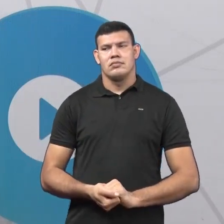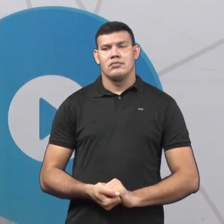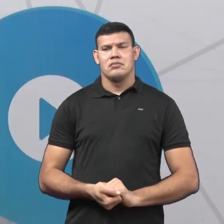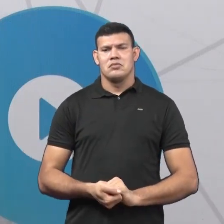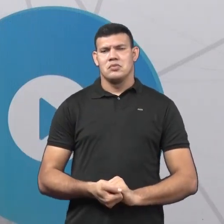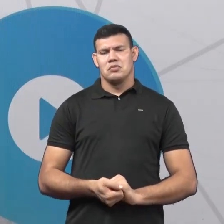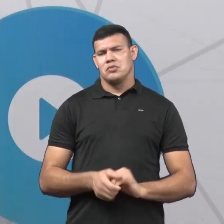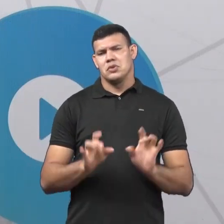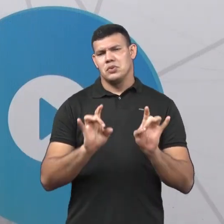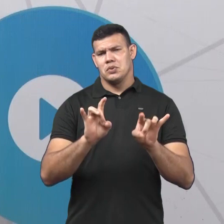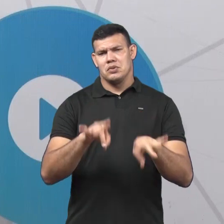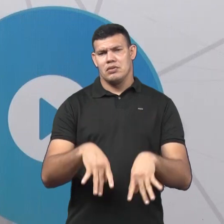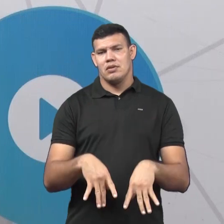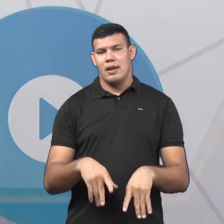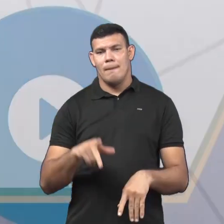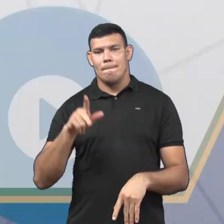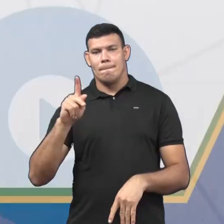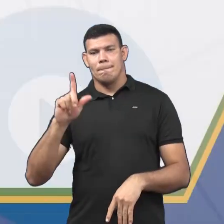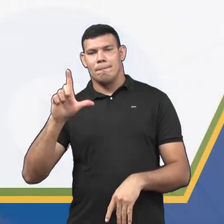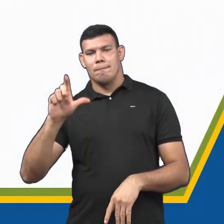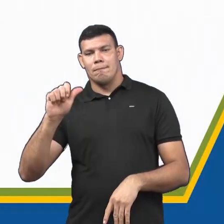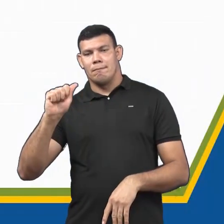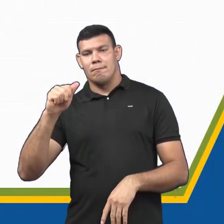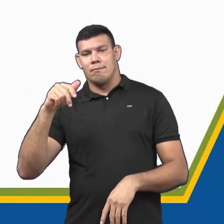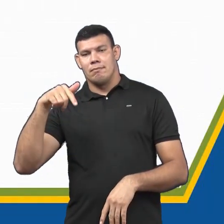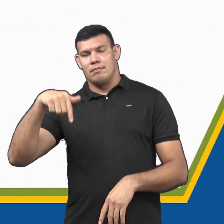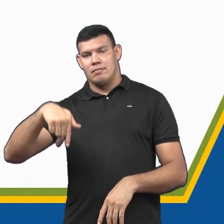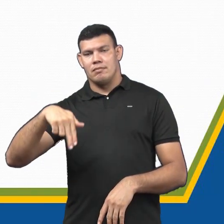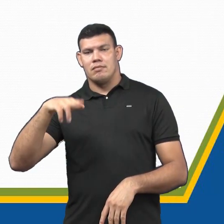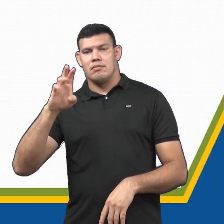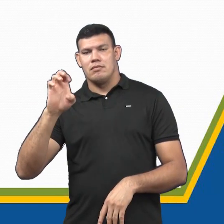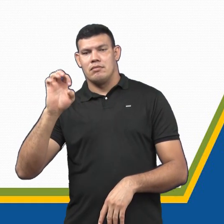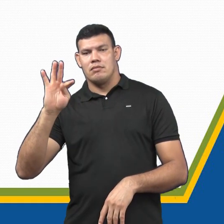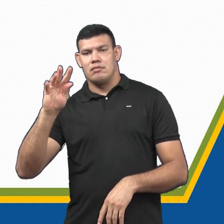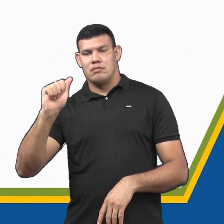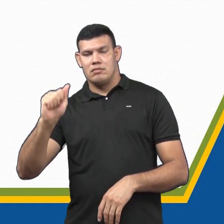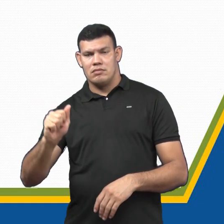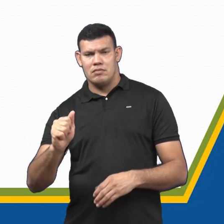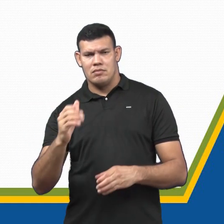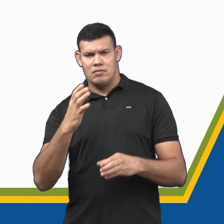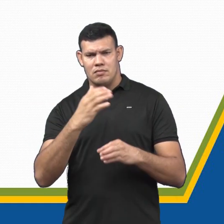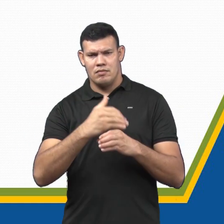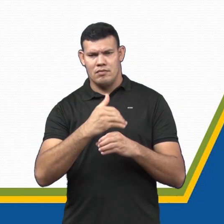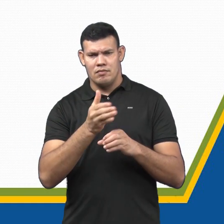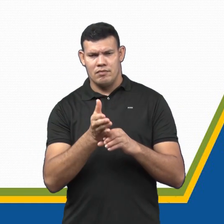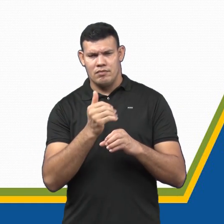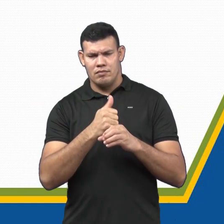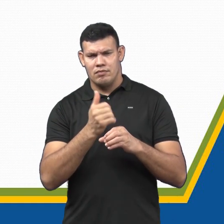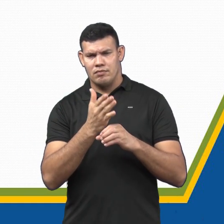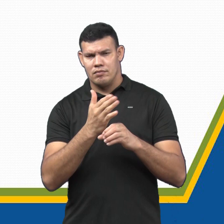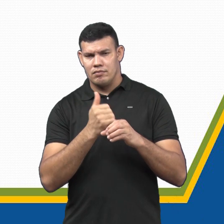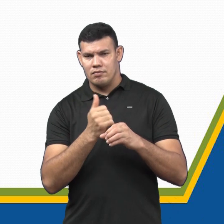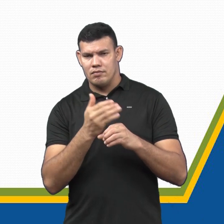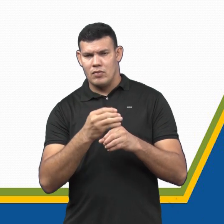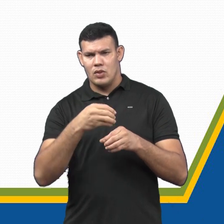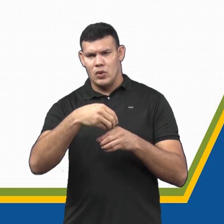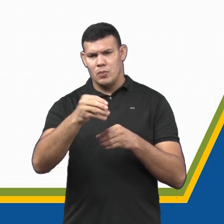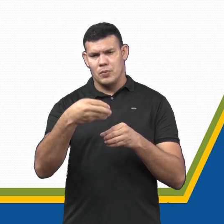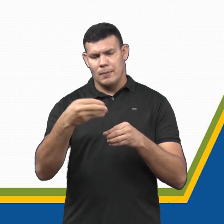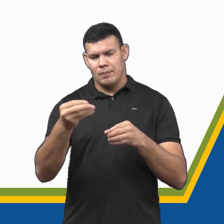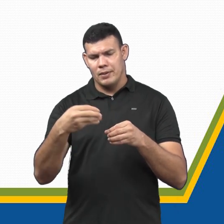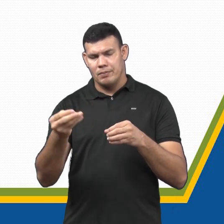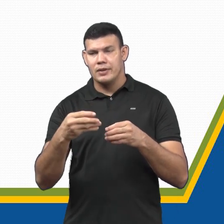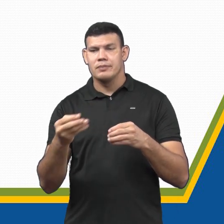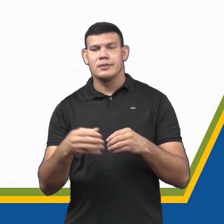E por último, nós temos as plaquetas. As plaquetas nós também podemos chamar de trombócitos. Quando a